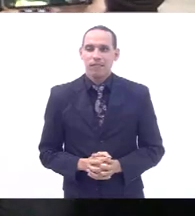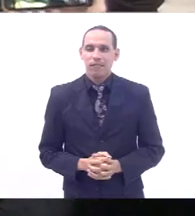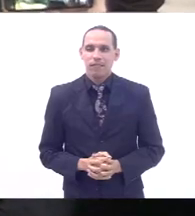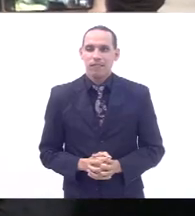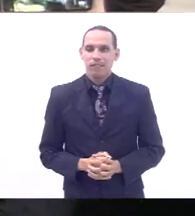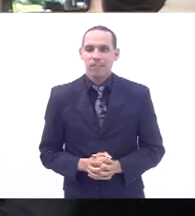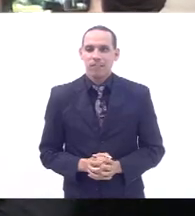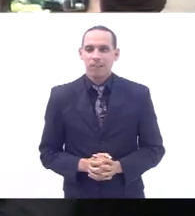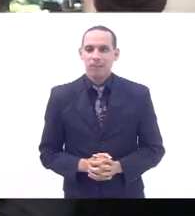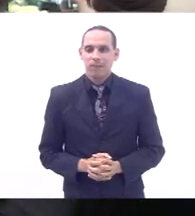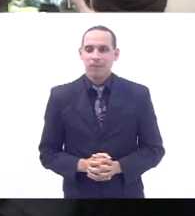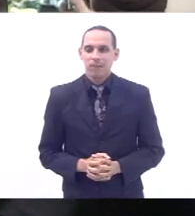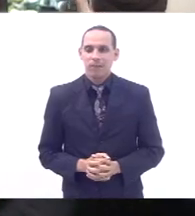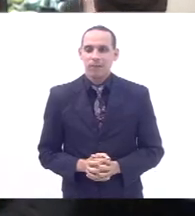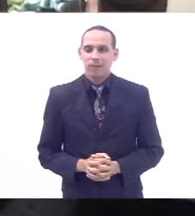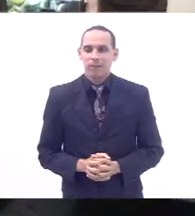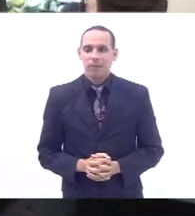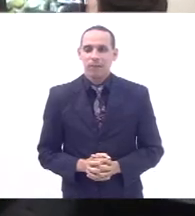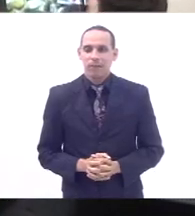Bala!